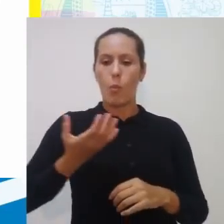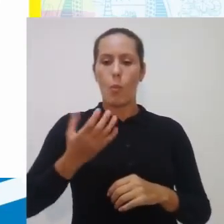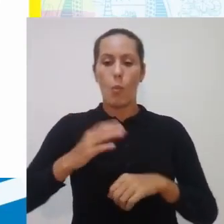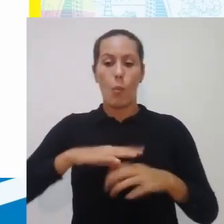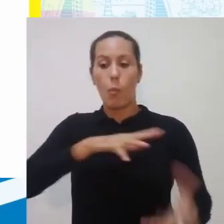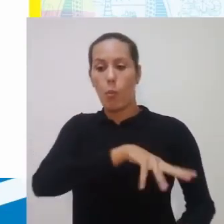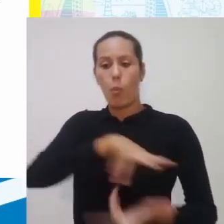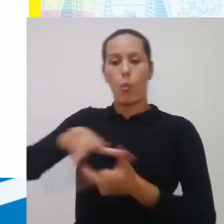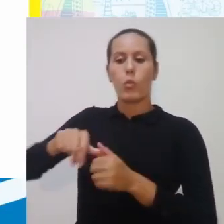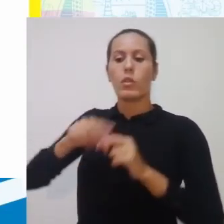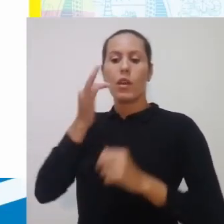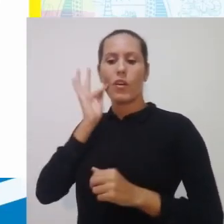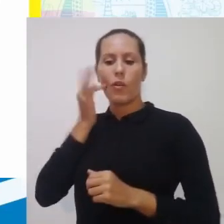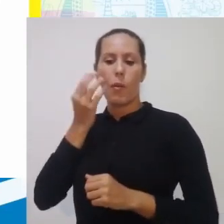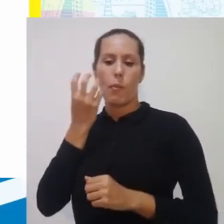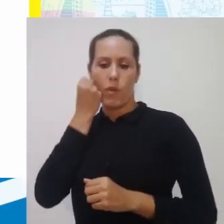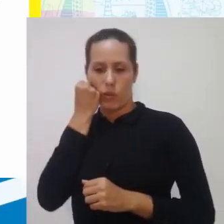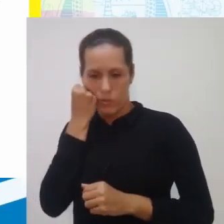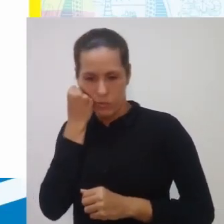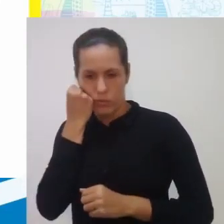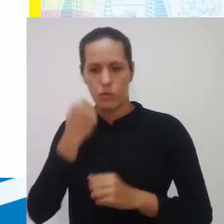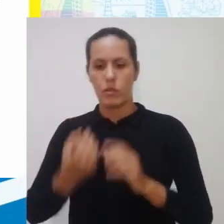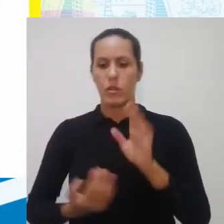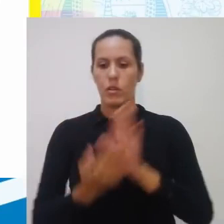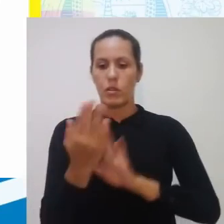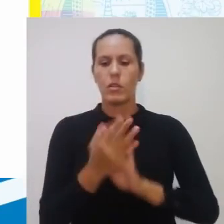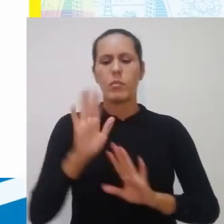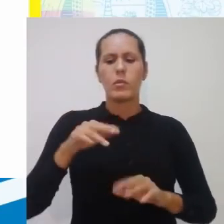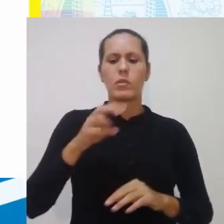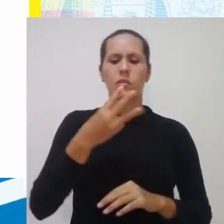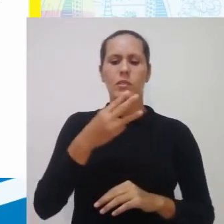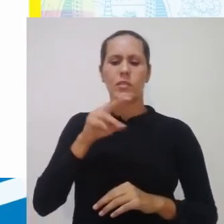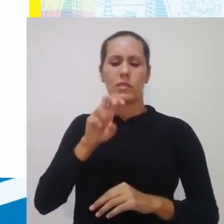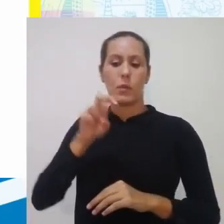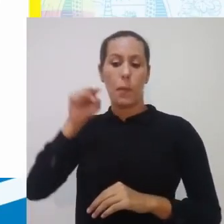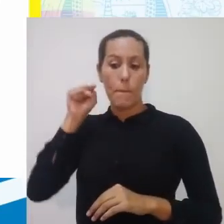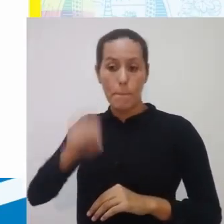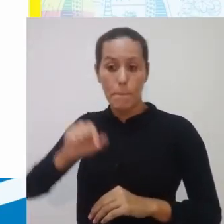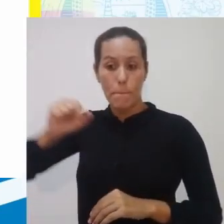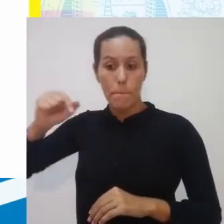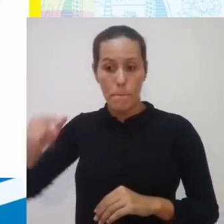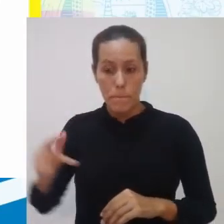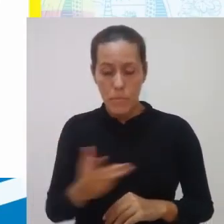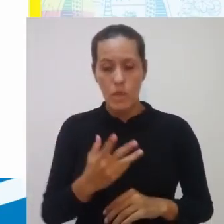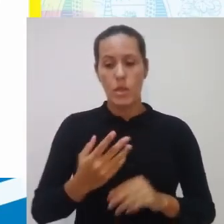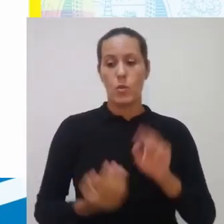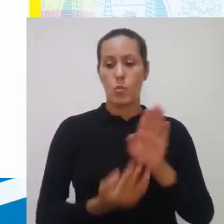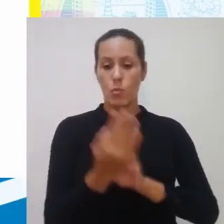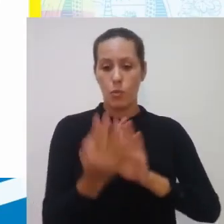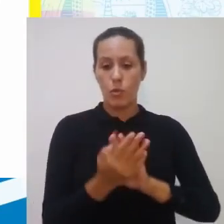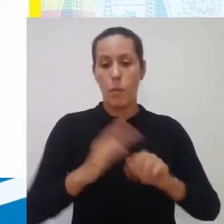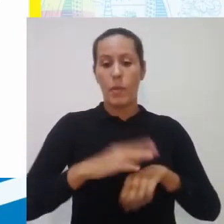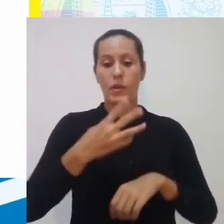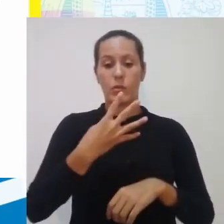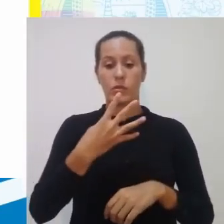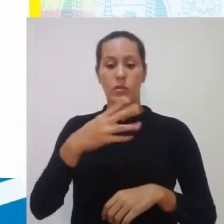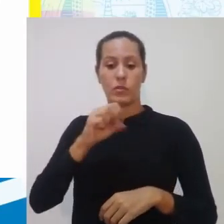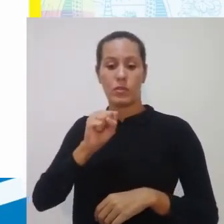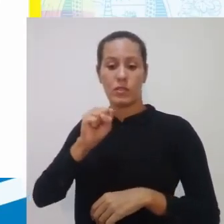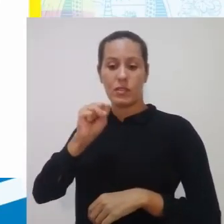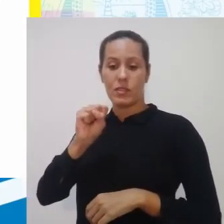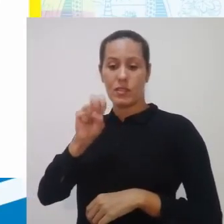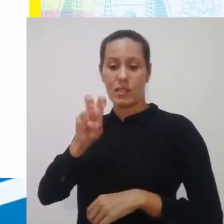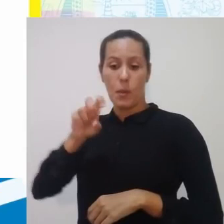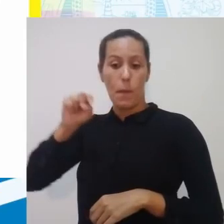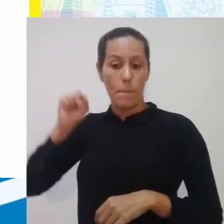maior produtor de maracujá, cultivando cerca de 35 mil hectares e produzindo mais de 485 mil toneladas